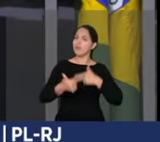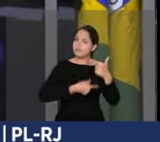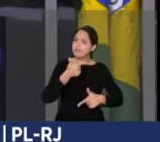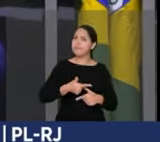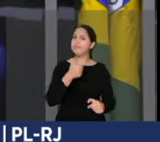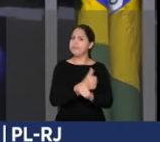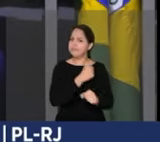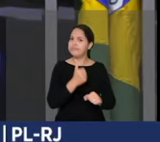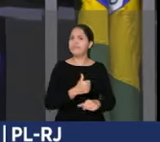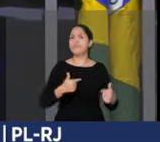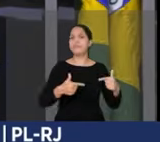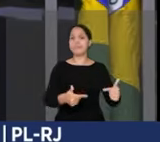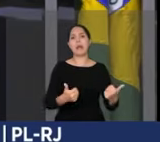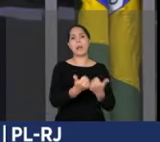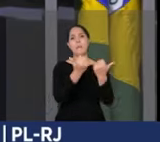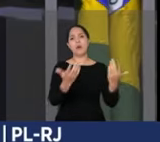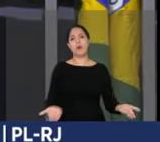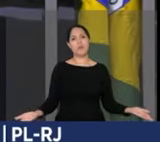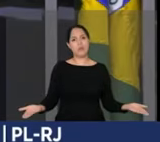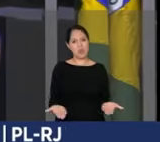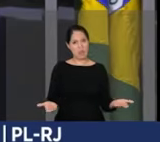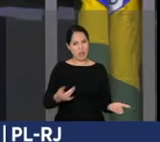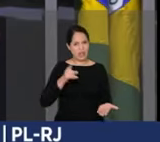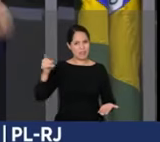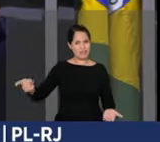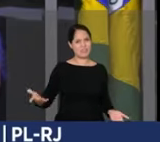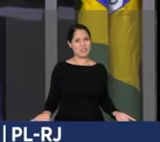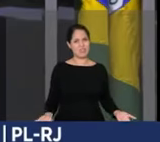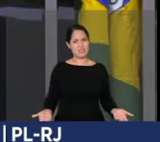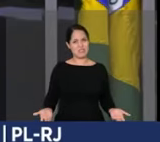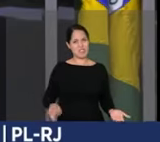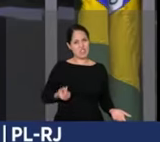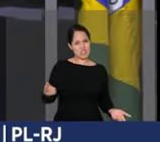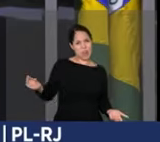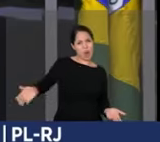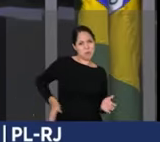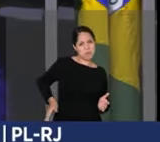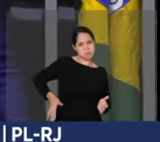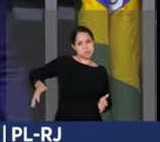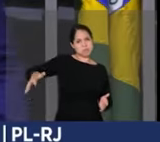e que agora o governo Bolsonaro entrega para a população. Obrigado.